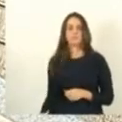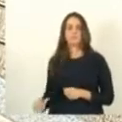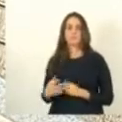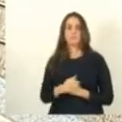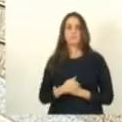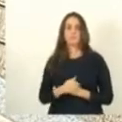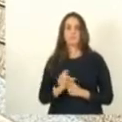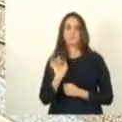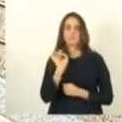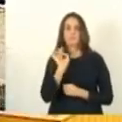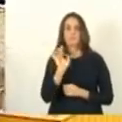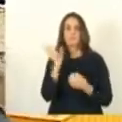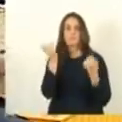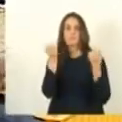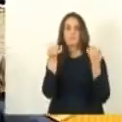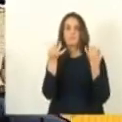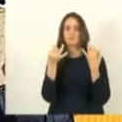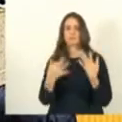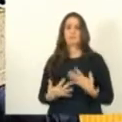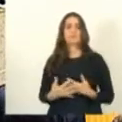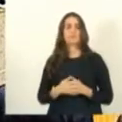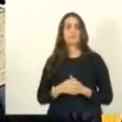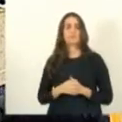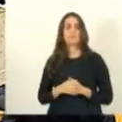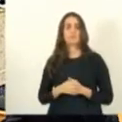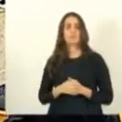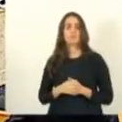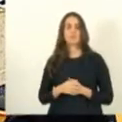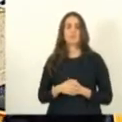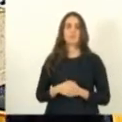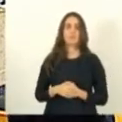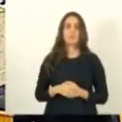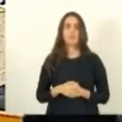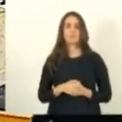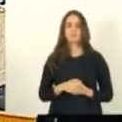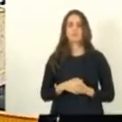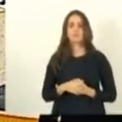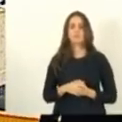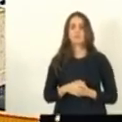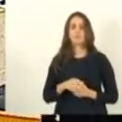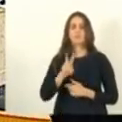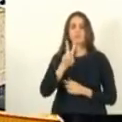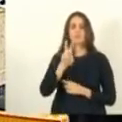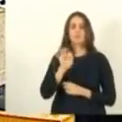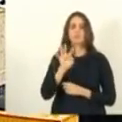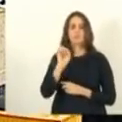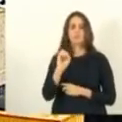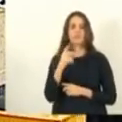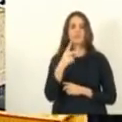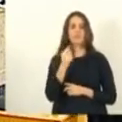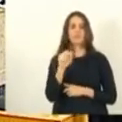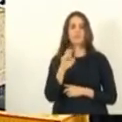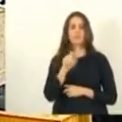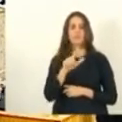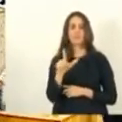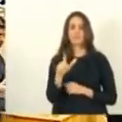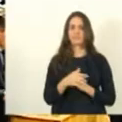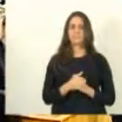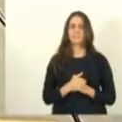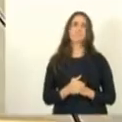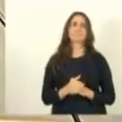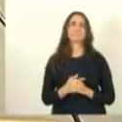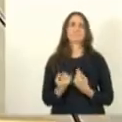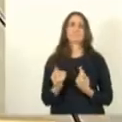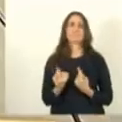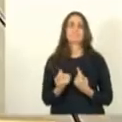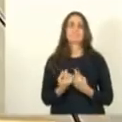gostaria apenas de esclarecer que esse veto parcial está sendo feito em comum